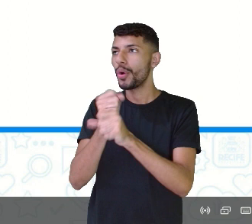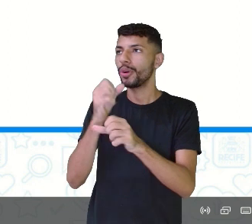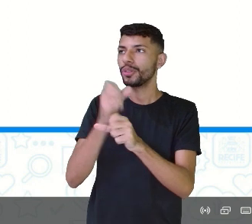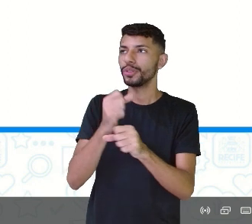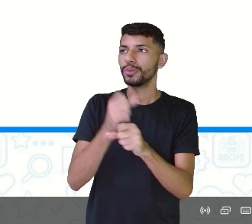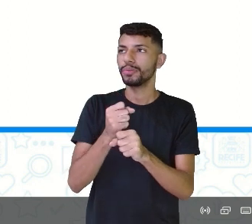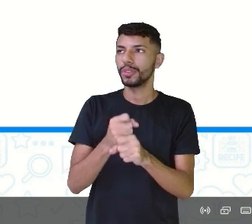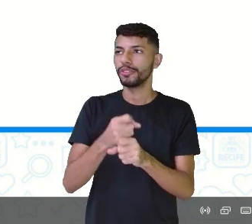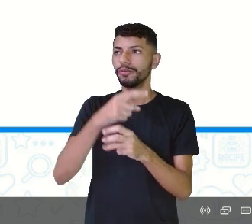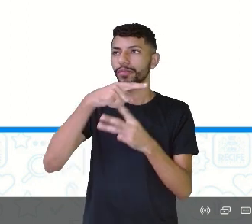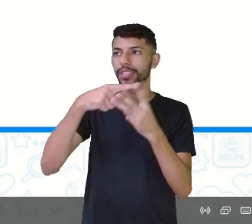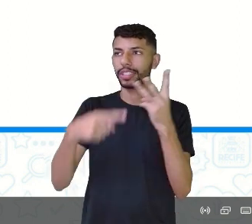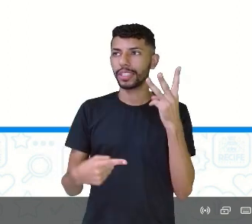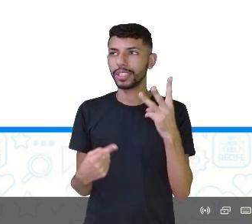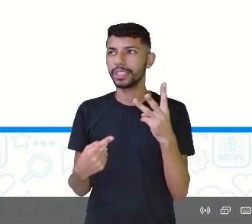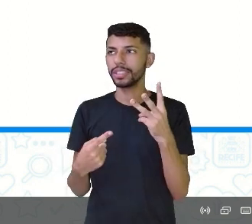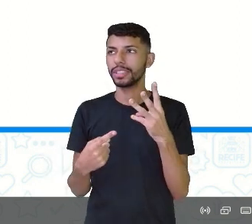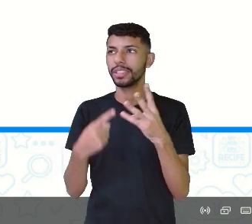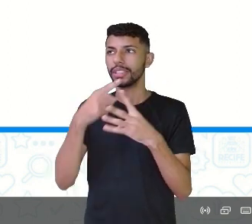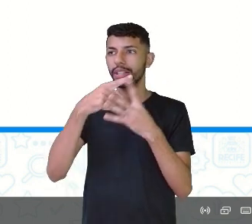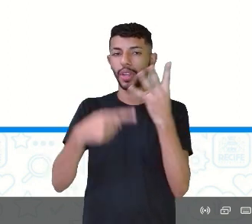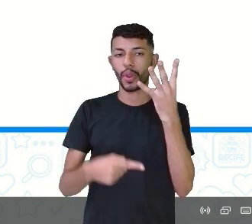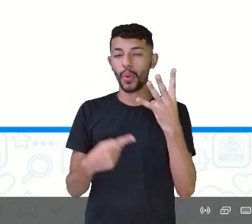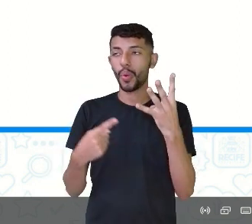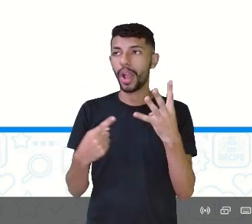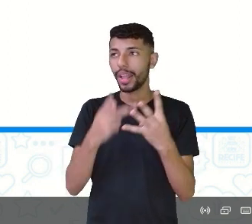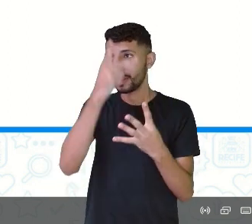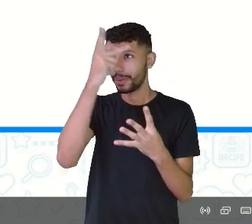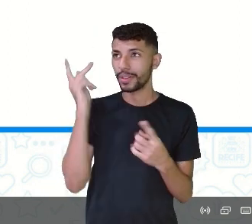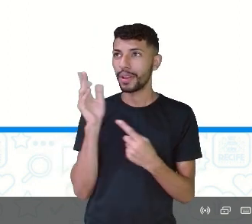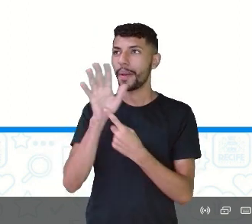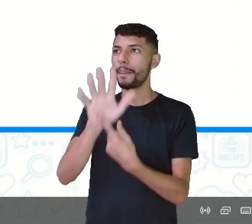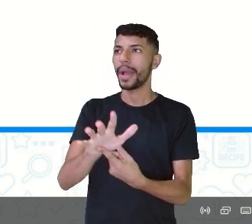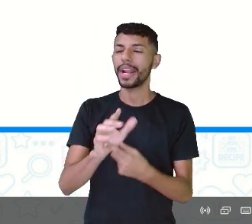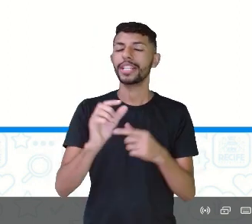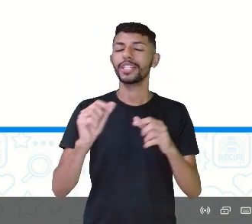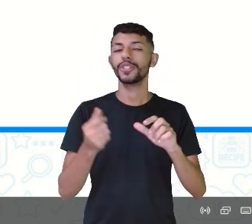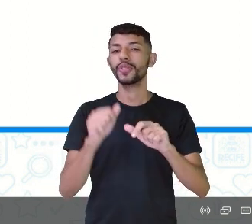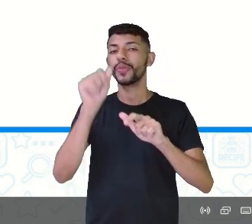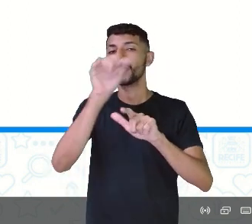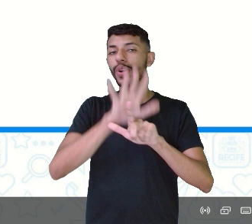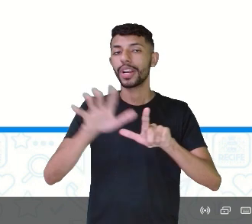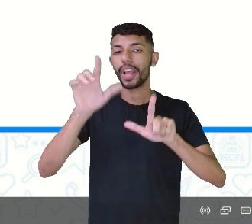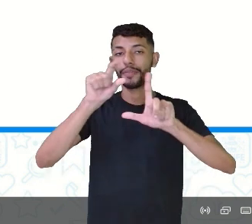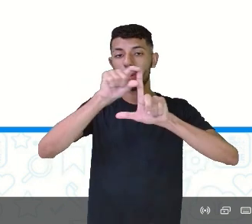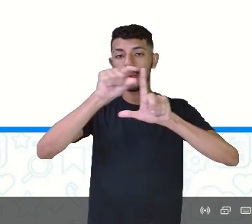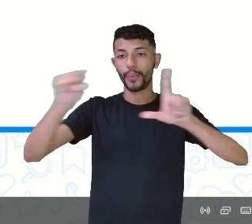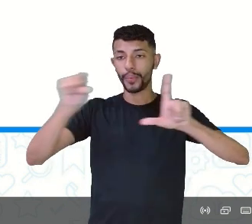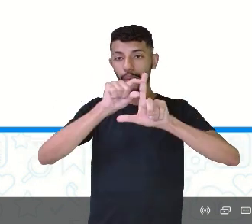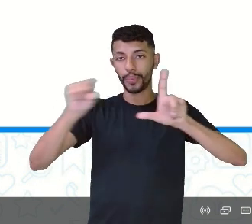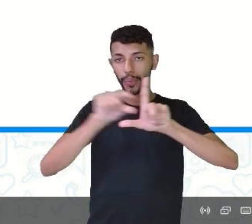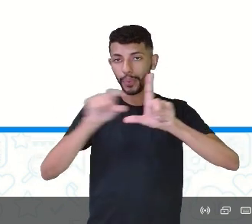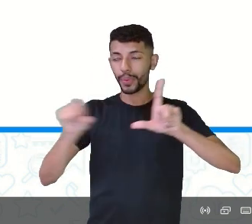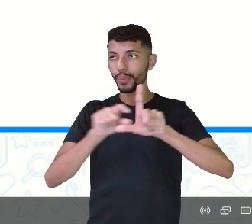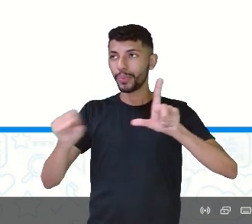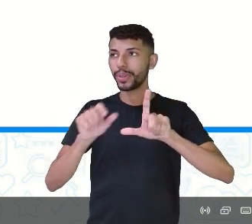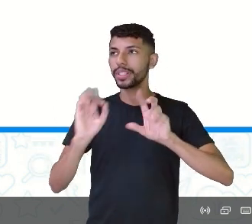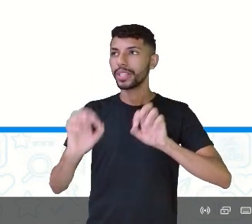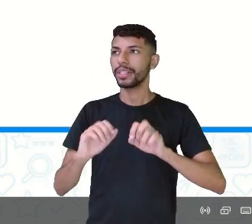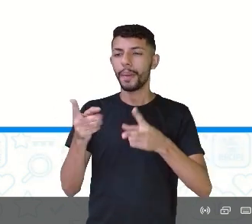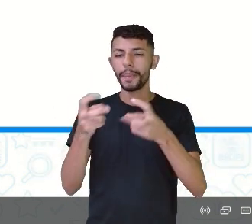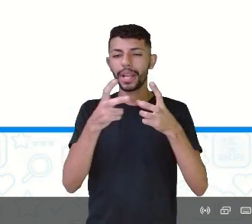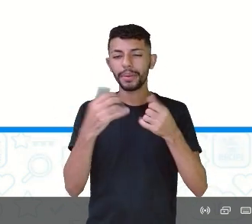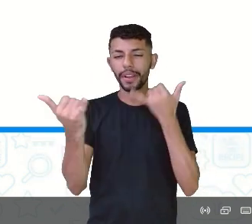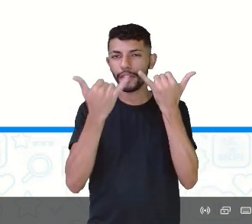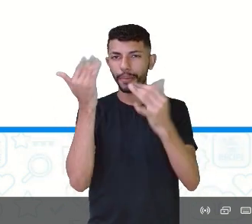a seguir. Gráfico de coluna horizontal. Observando as informações encontradas,